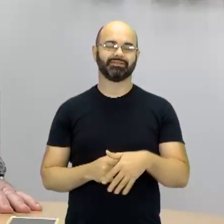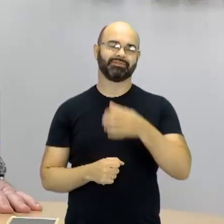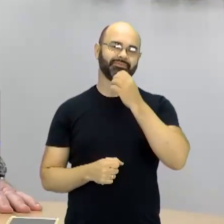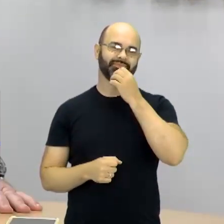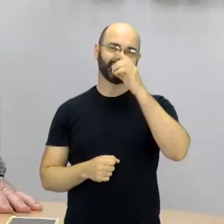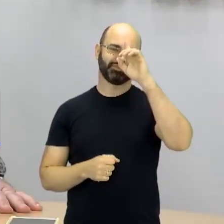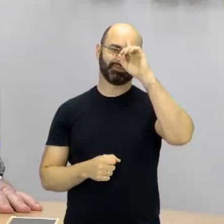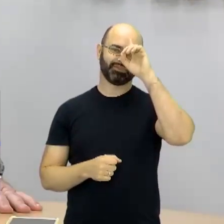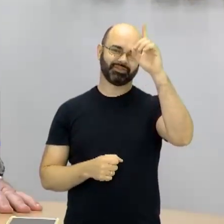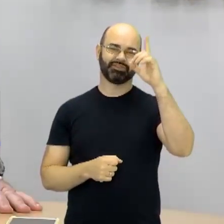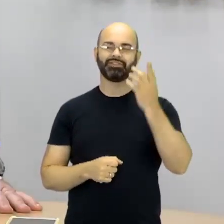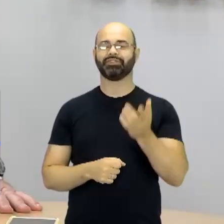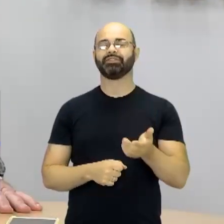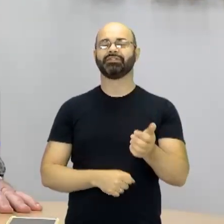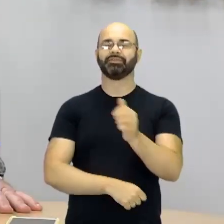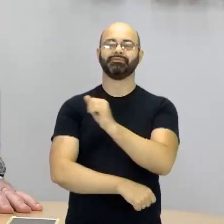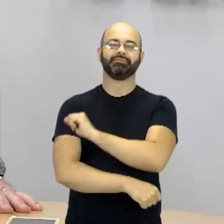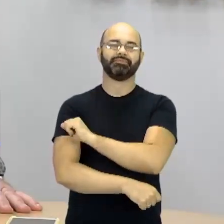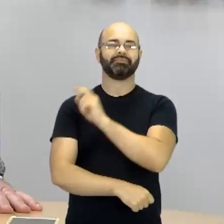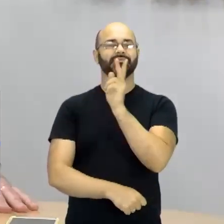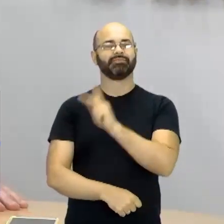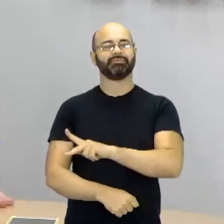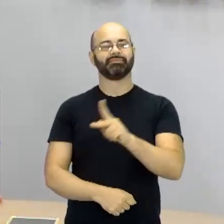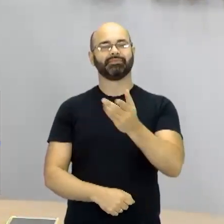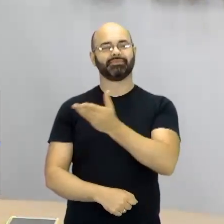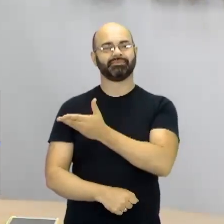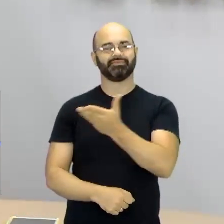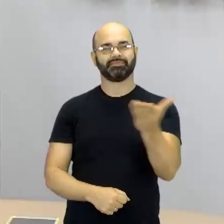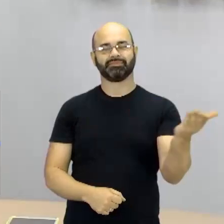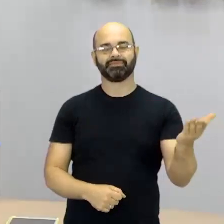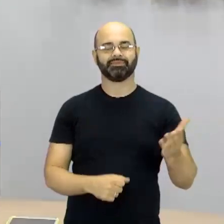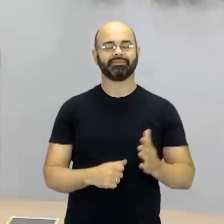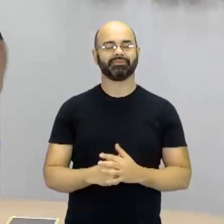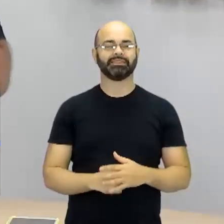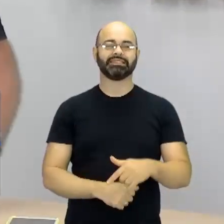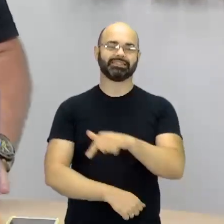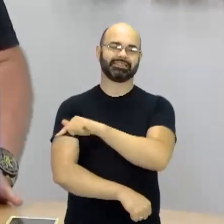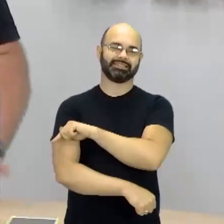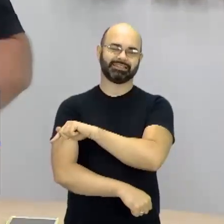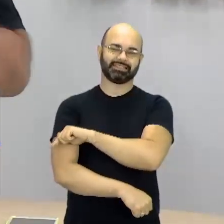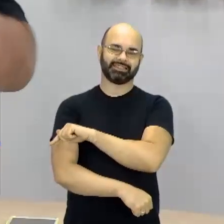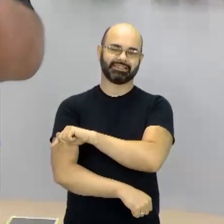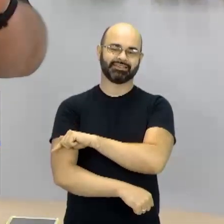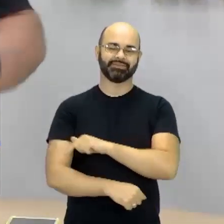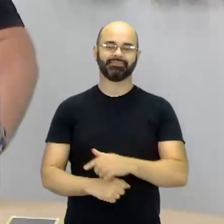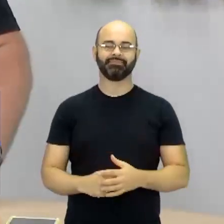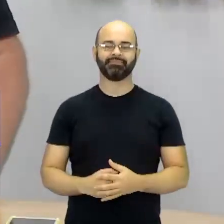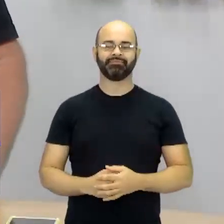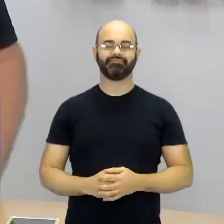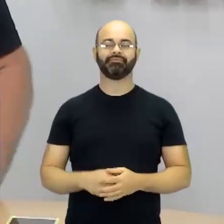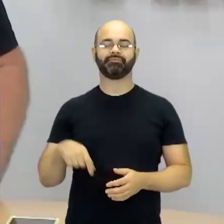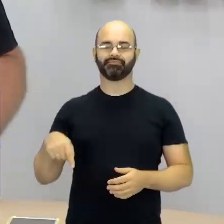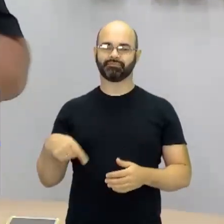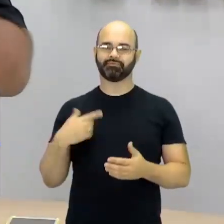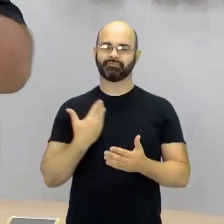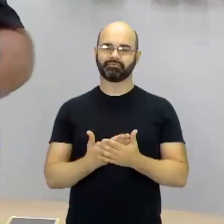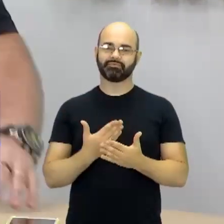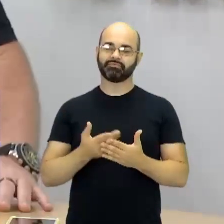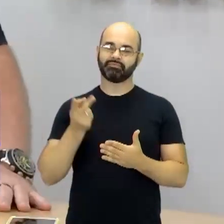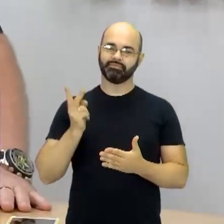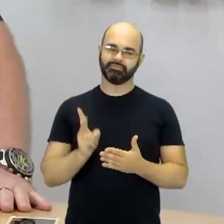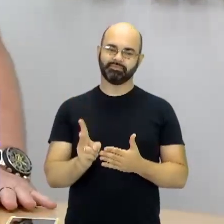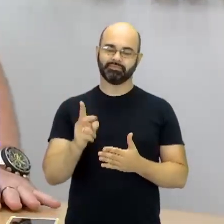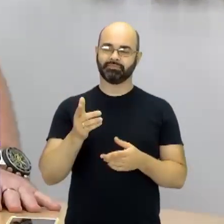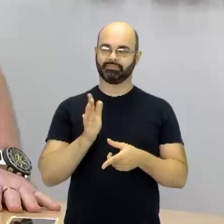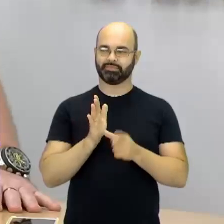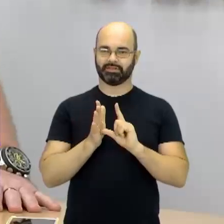aí, professores e aos demais que irão participar de mais uma aula aí do sétimo ano. Estamos aqui para dar uma continuidade, como o